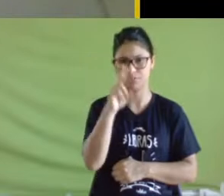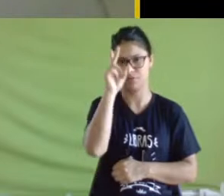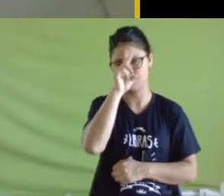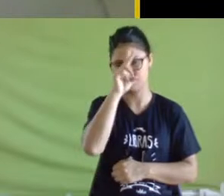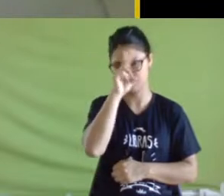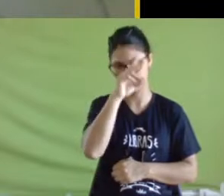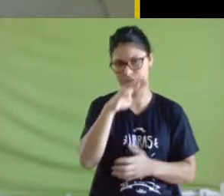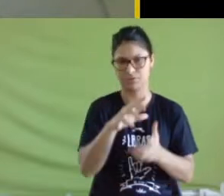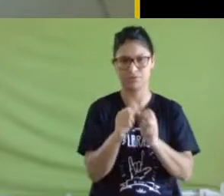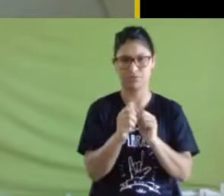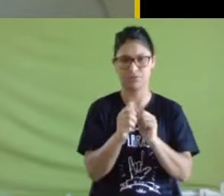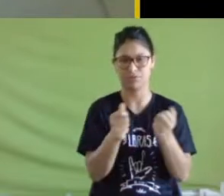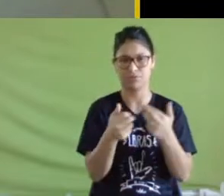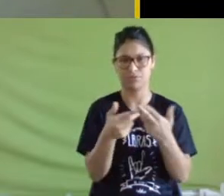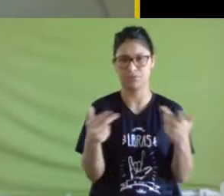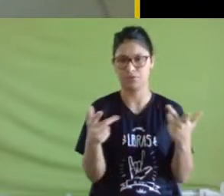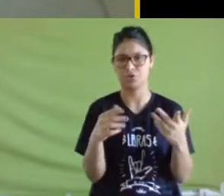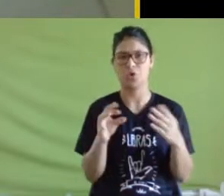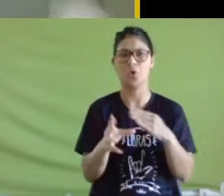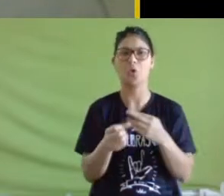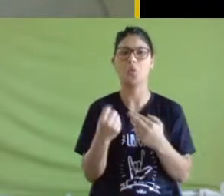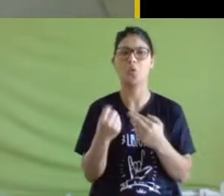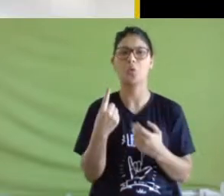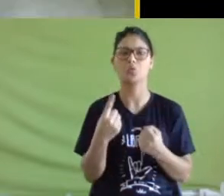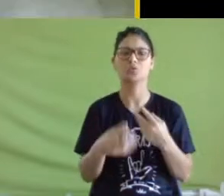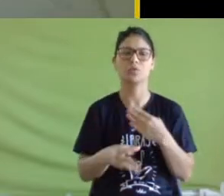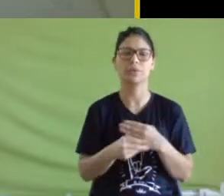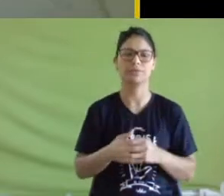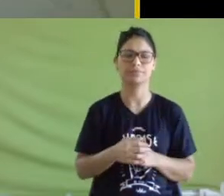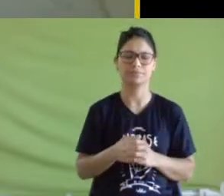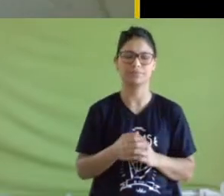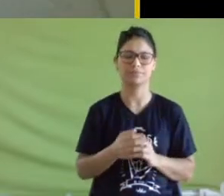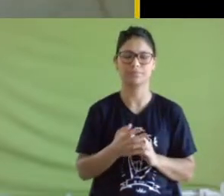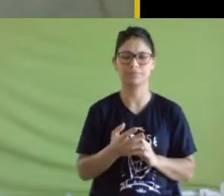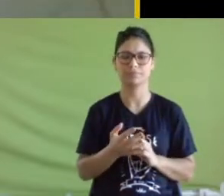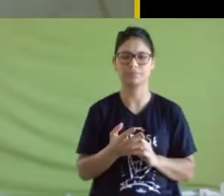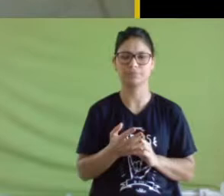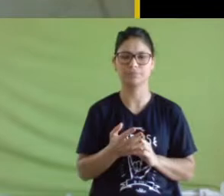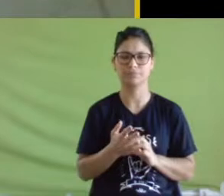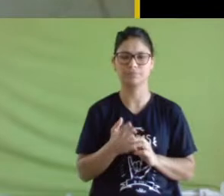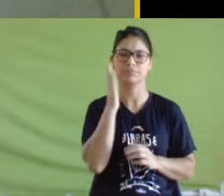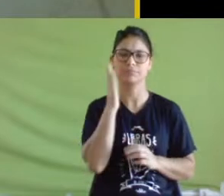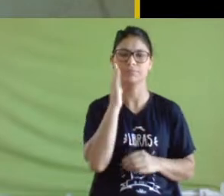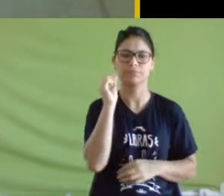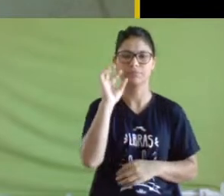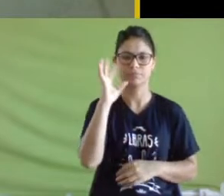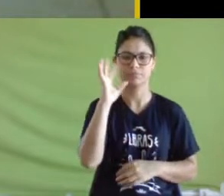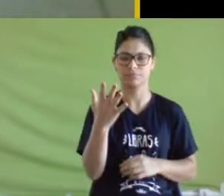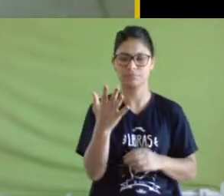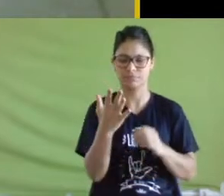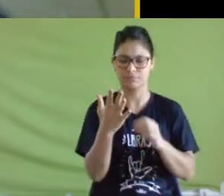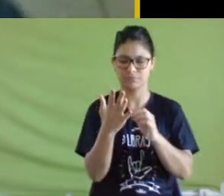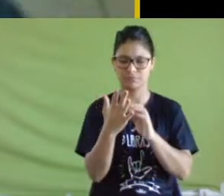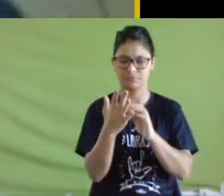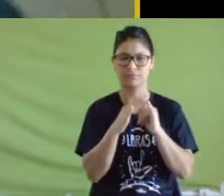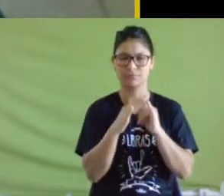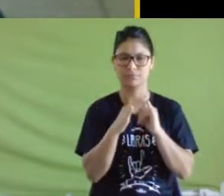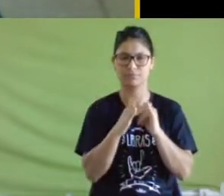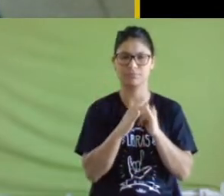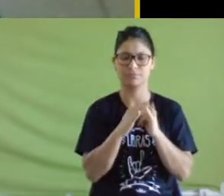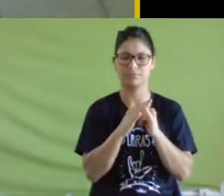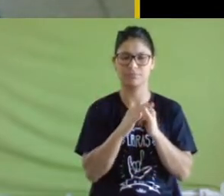arte. Esses são só alguns comentários, né, para a gente saber o que está acontecendo ali no